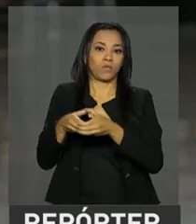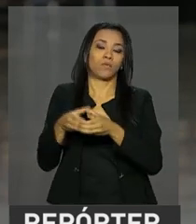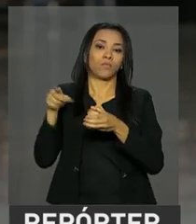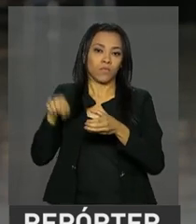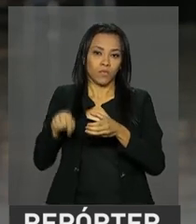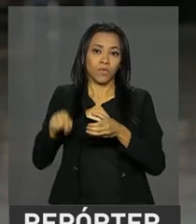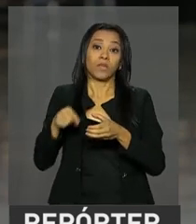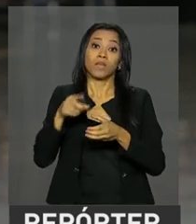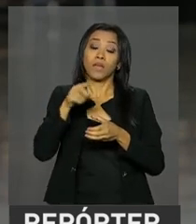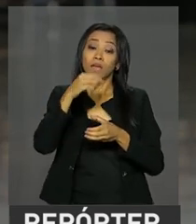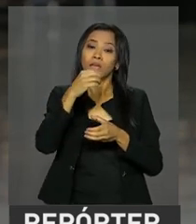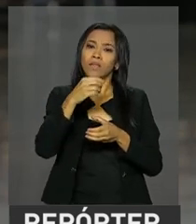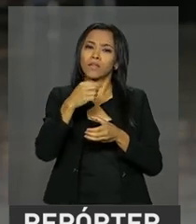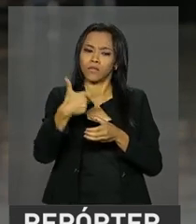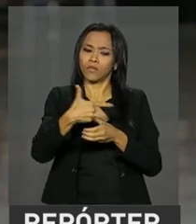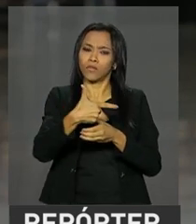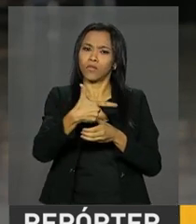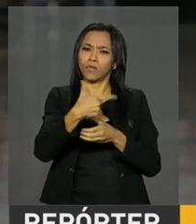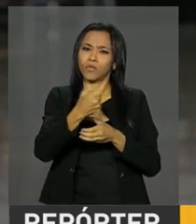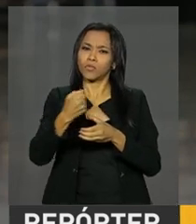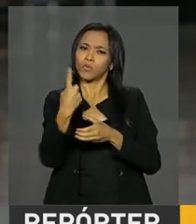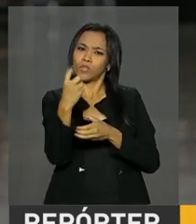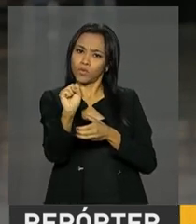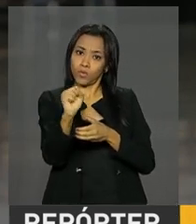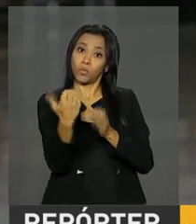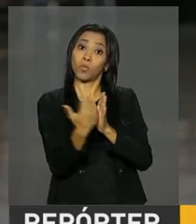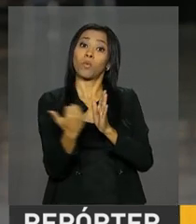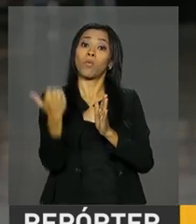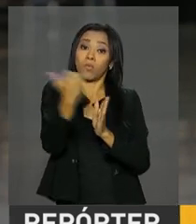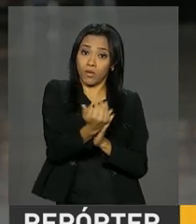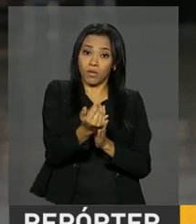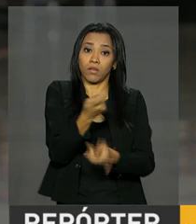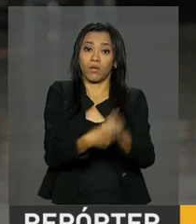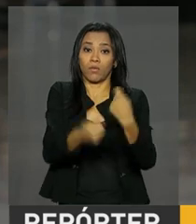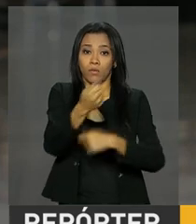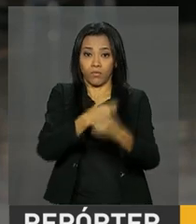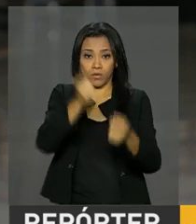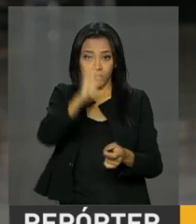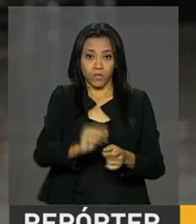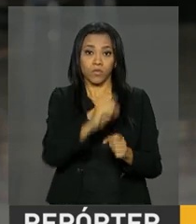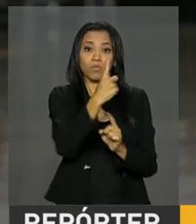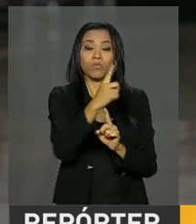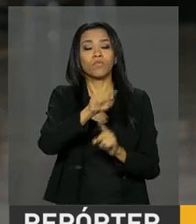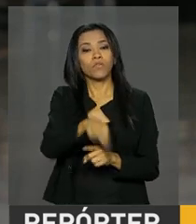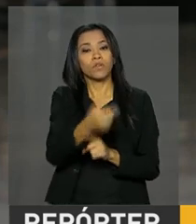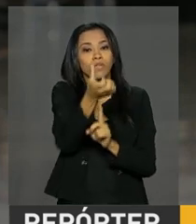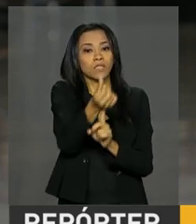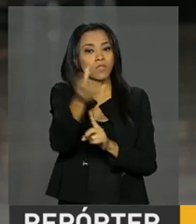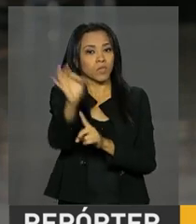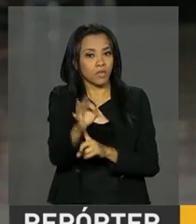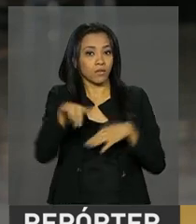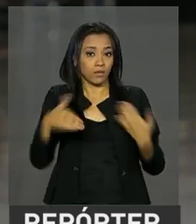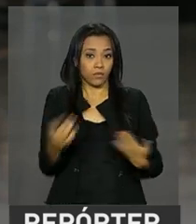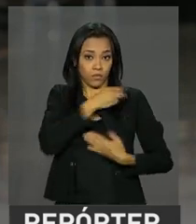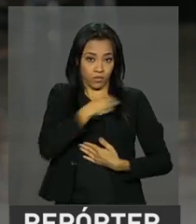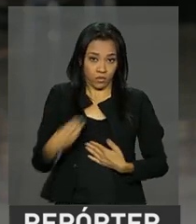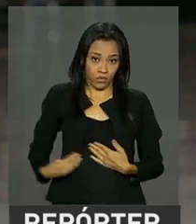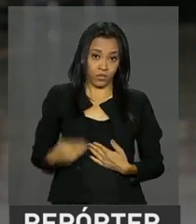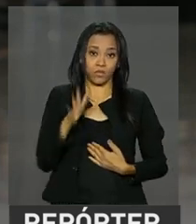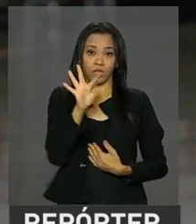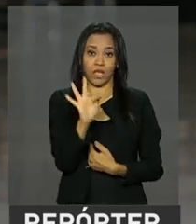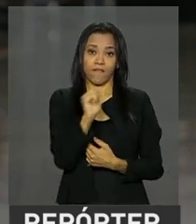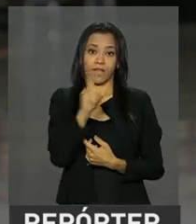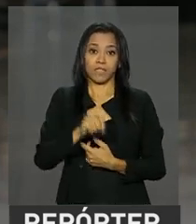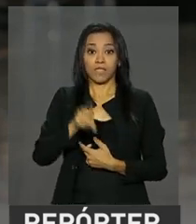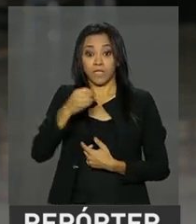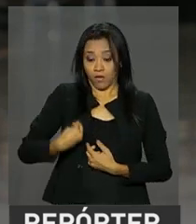tá estimando para 2018 um crescimento da economia do país de 1,6 6% o ministro da Fazenda Ministro Henrique Meireles está